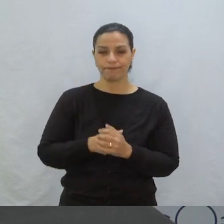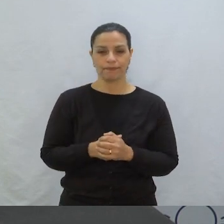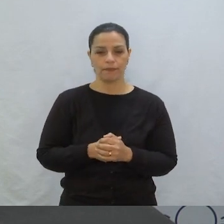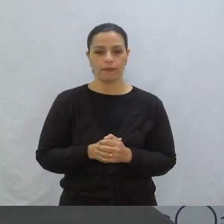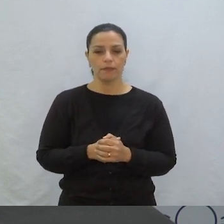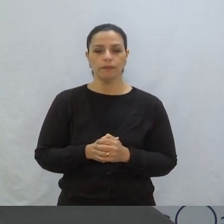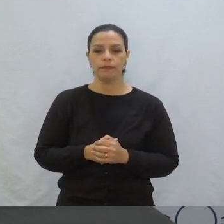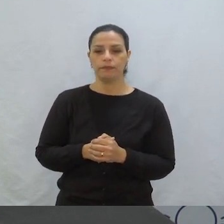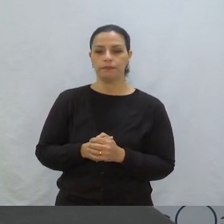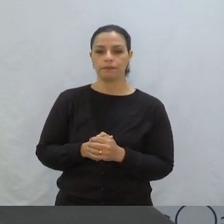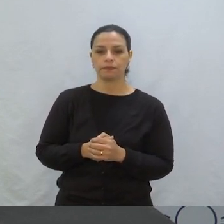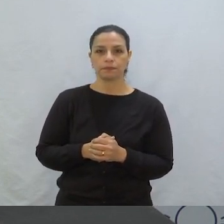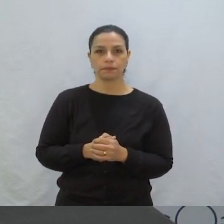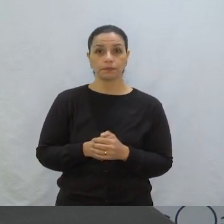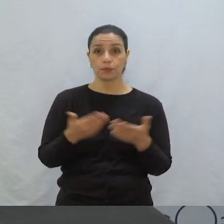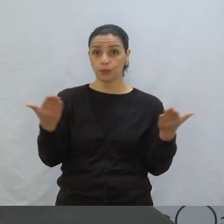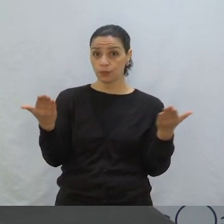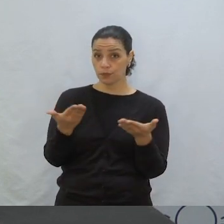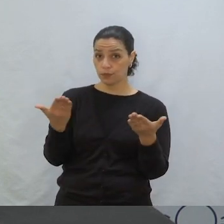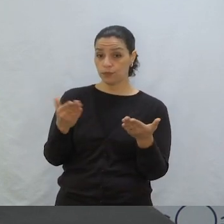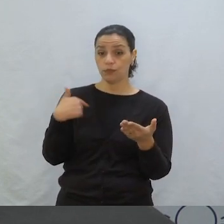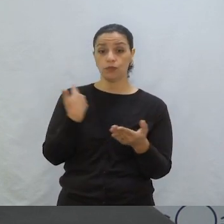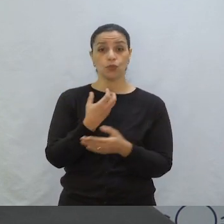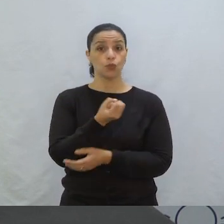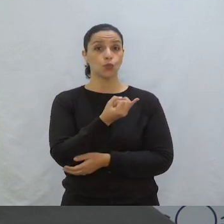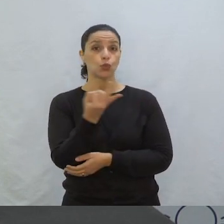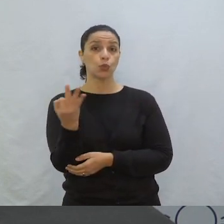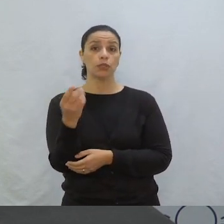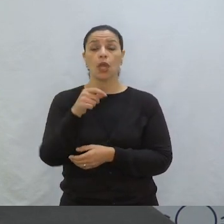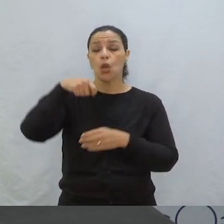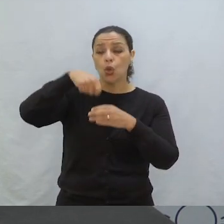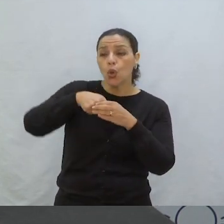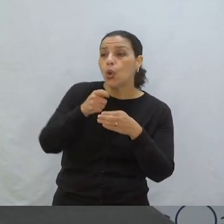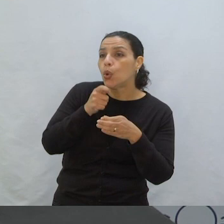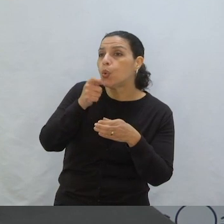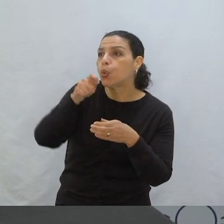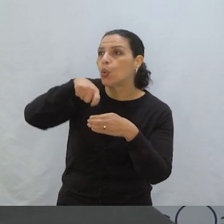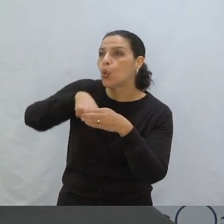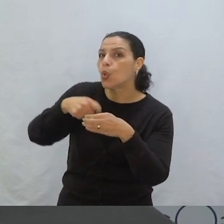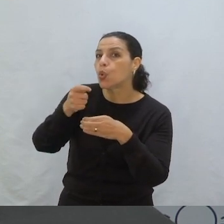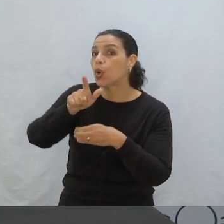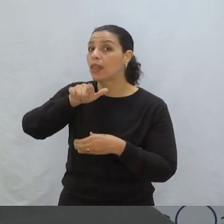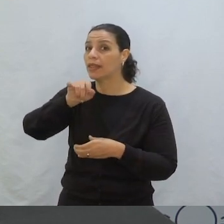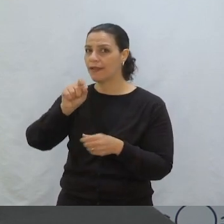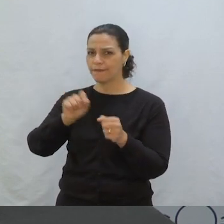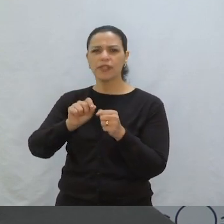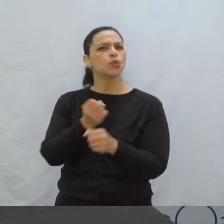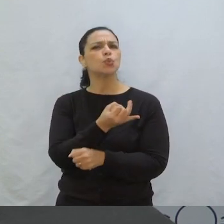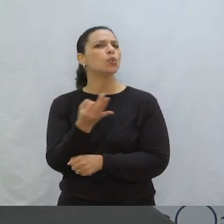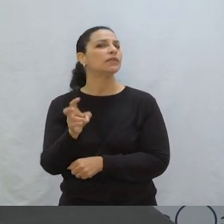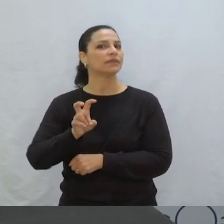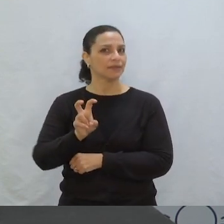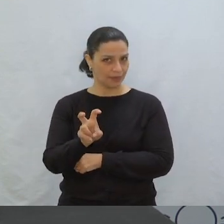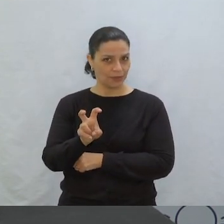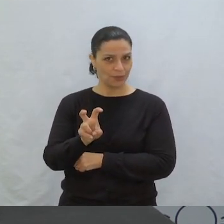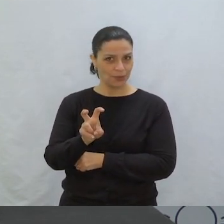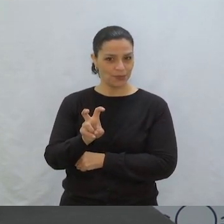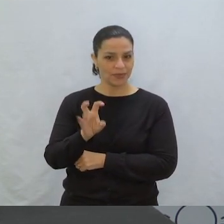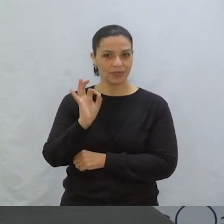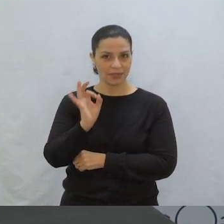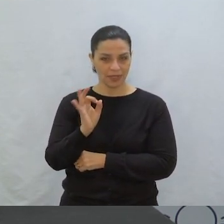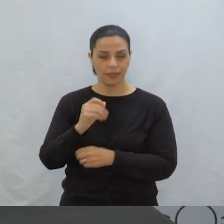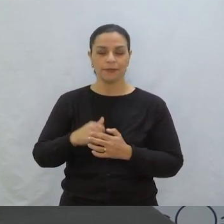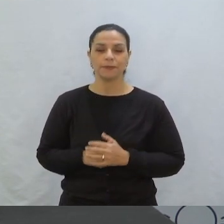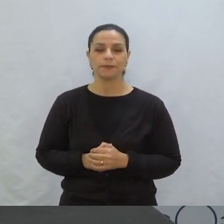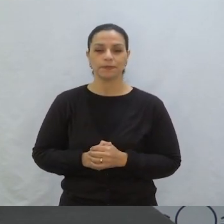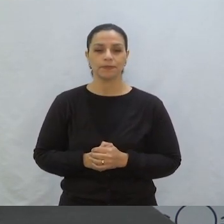de mais. E agora, a quantidade de bolinhas que a Lia fez, que são quantas mesmo?